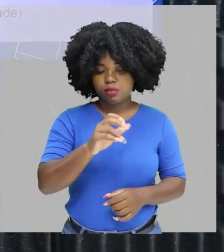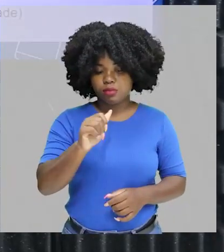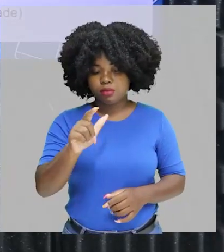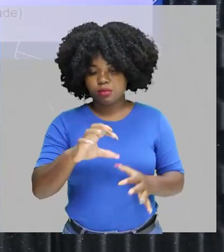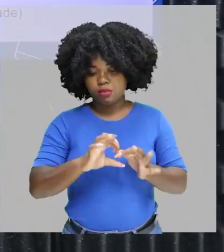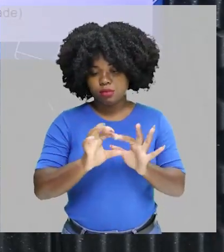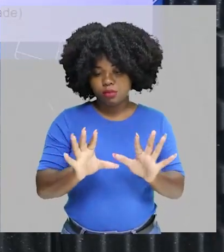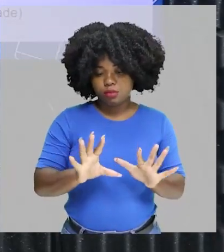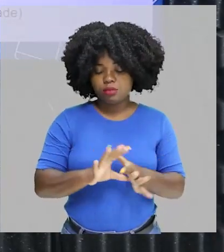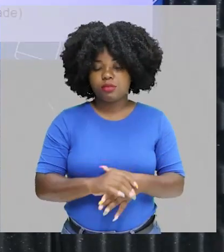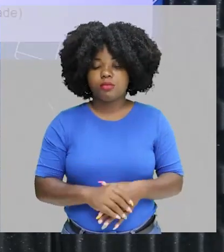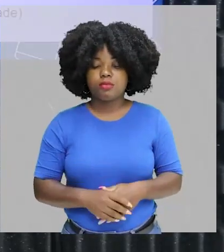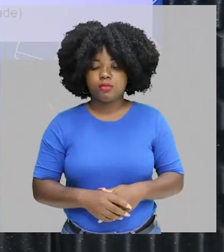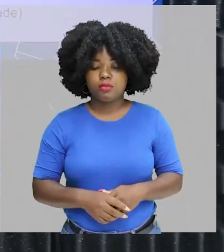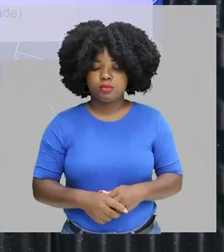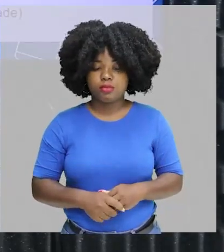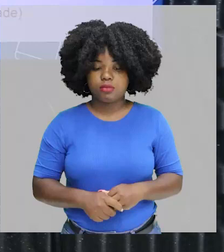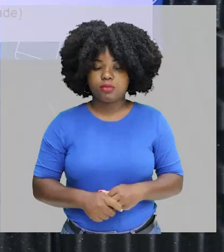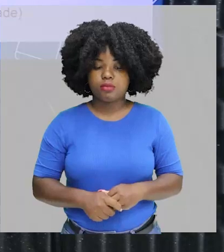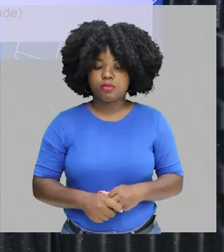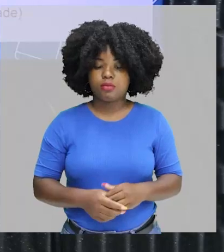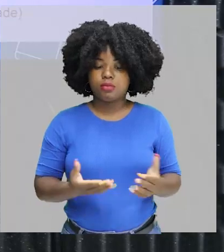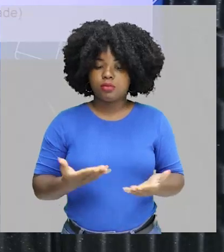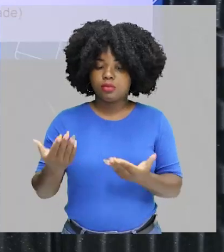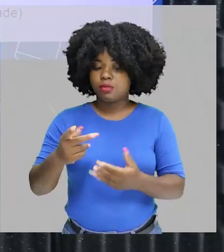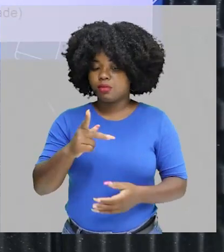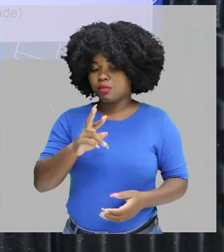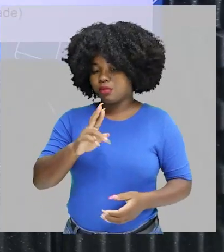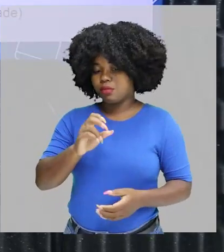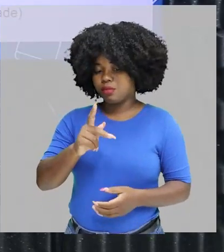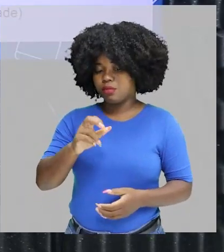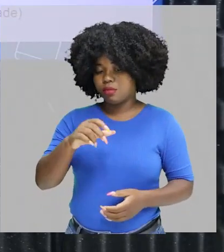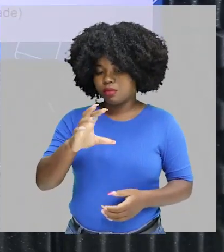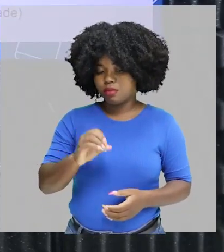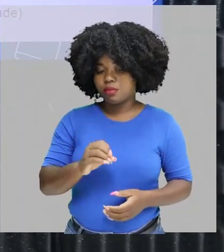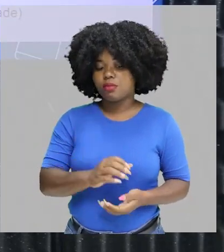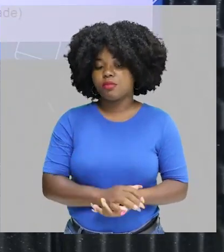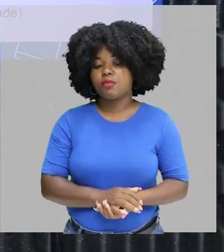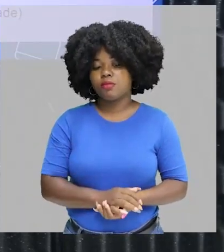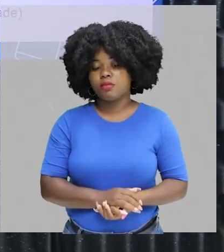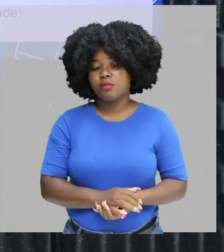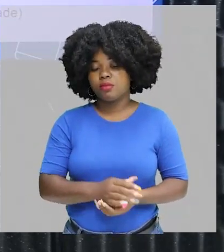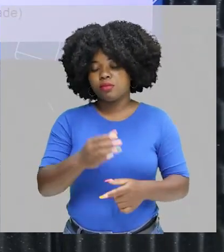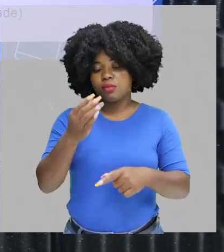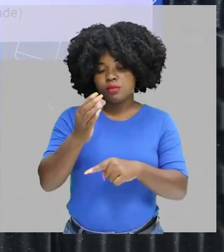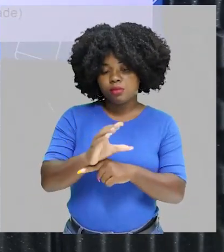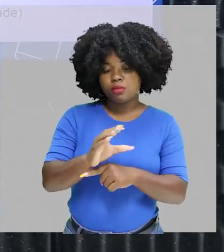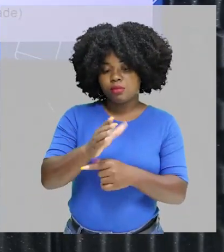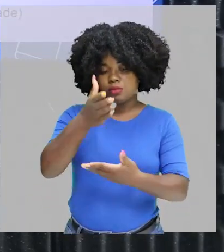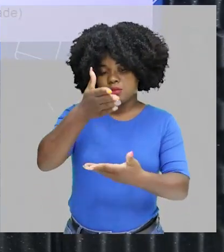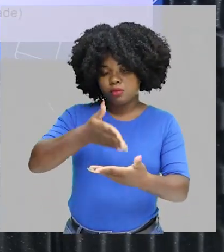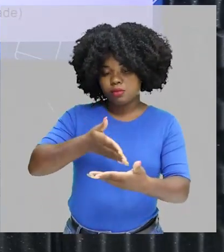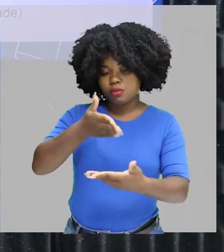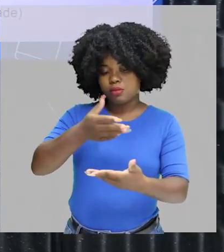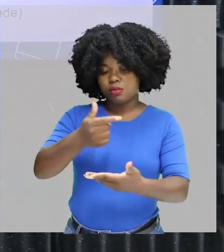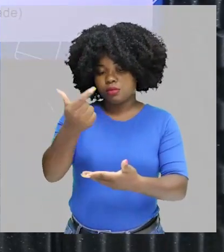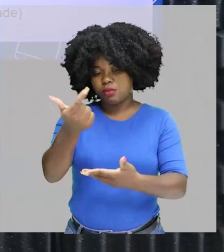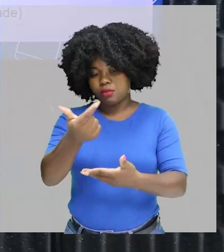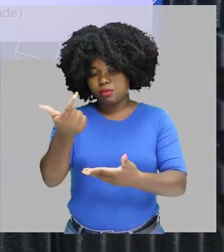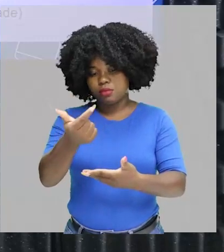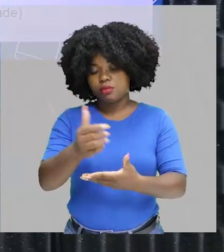mais estável. E é o caso aqui do propano, né? O carbono do meio é um carbono